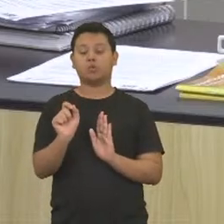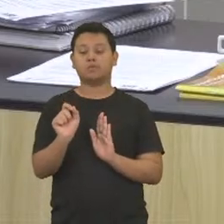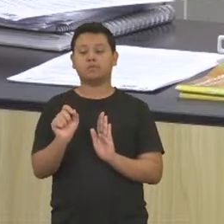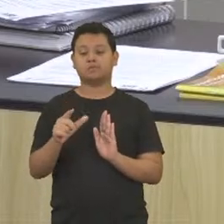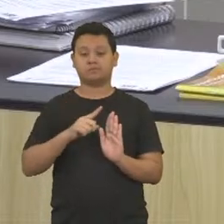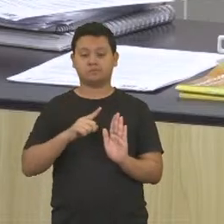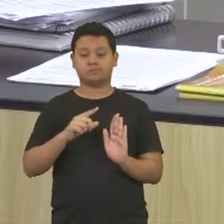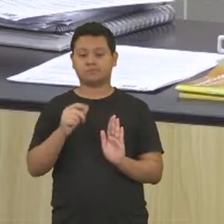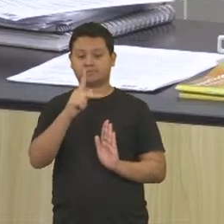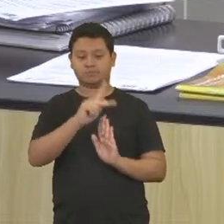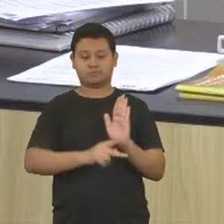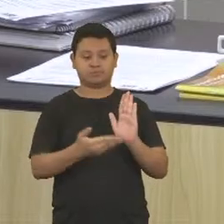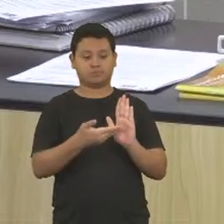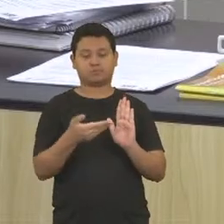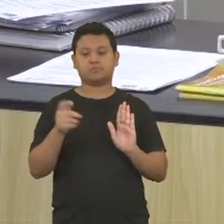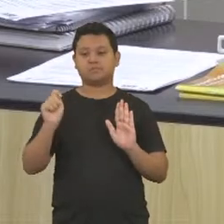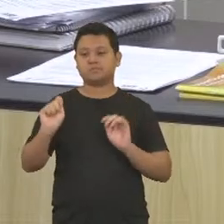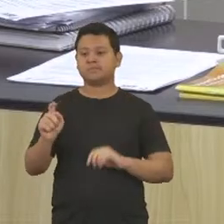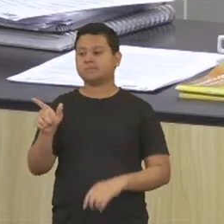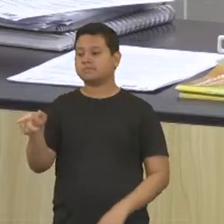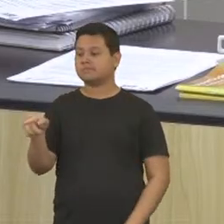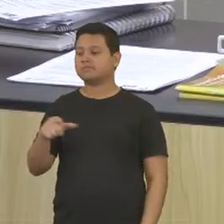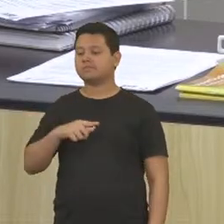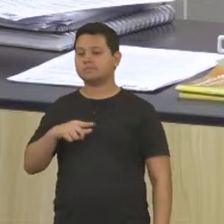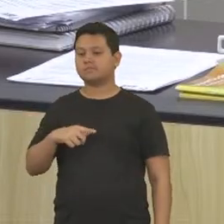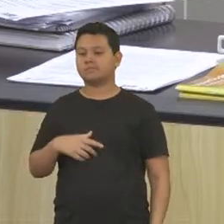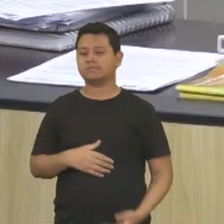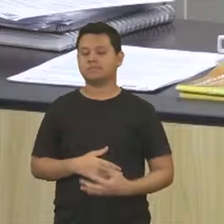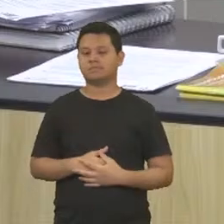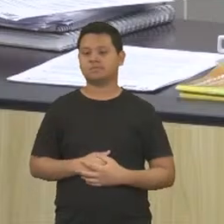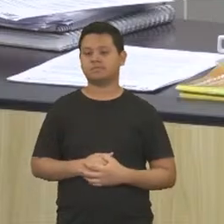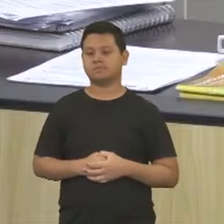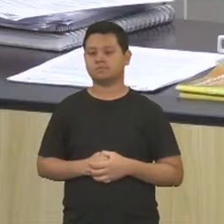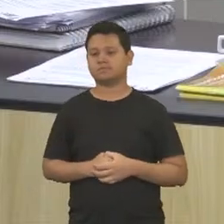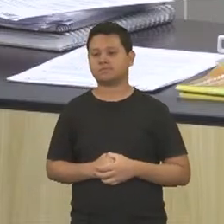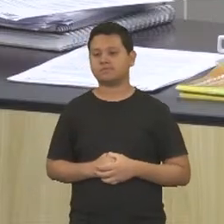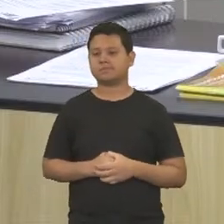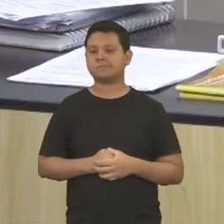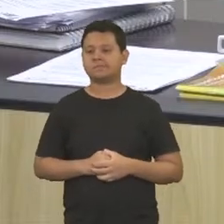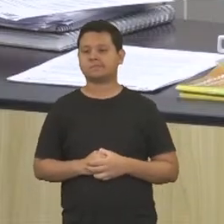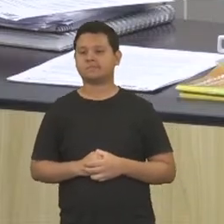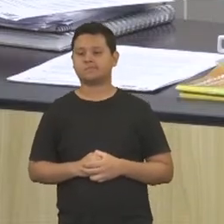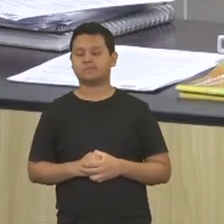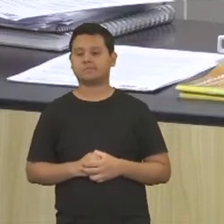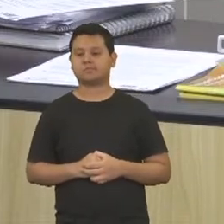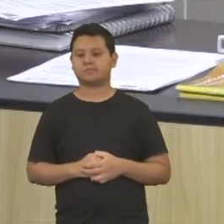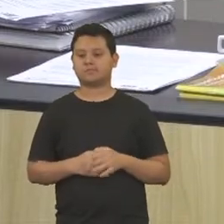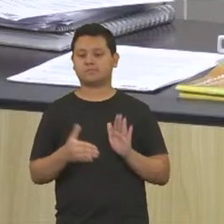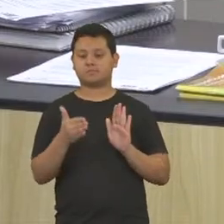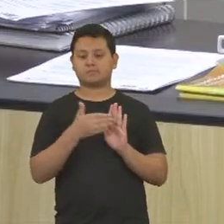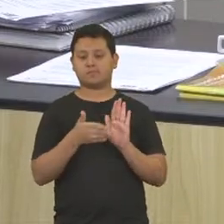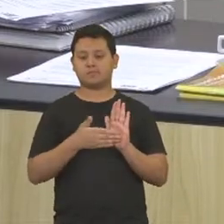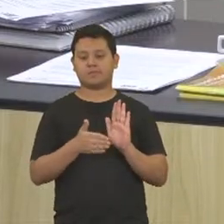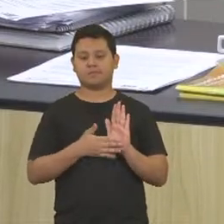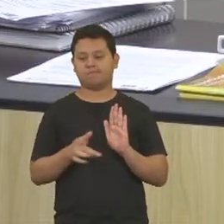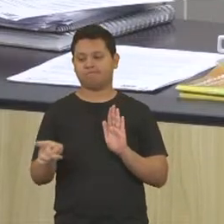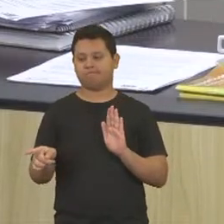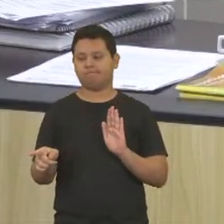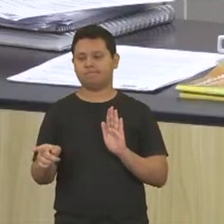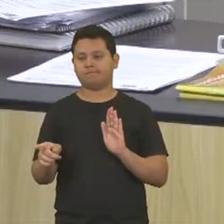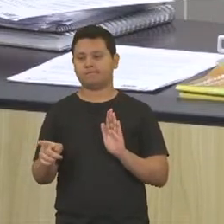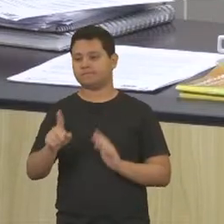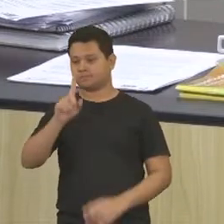do projeto de lei em epígrafe passará a constar com a seguinte redação: dispõe sobre